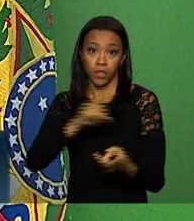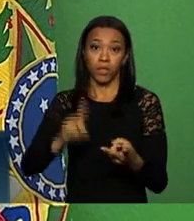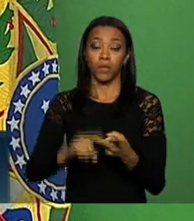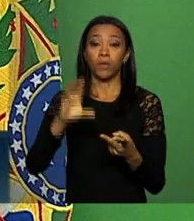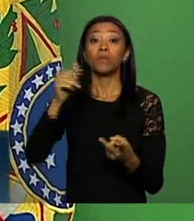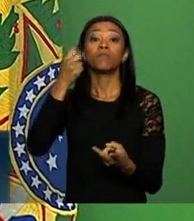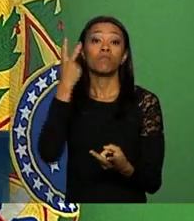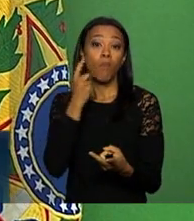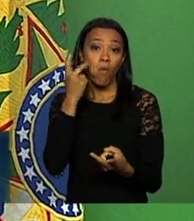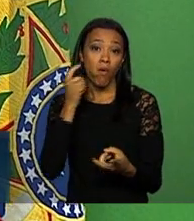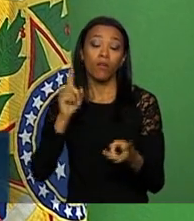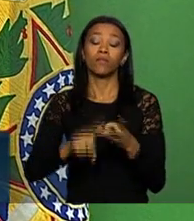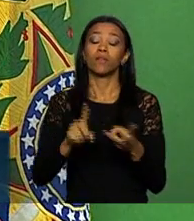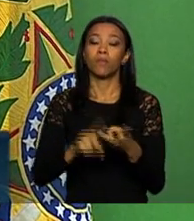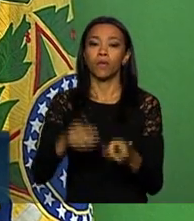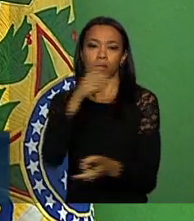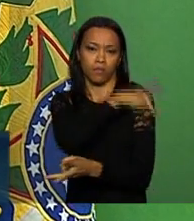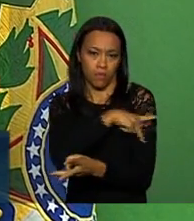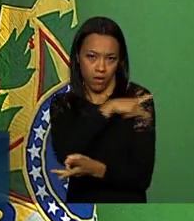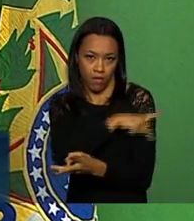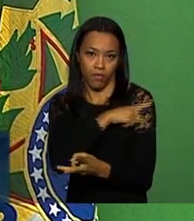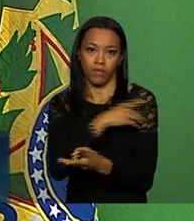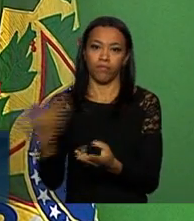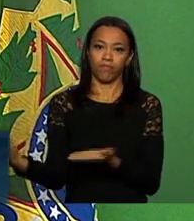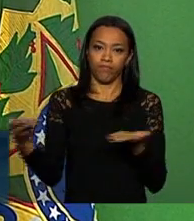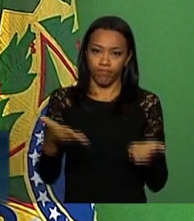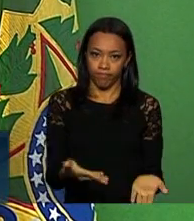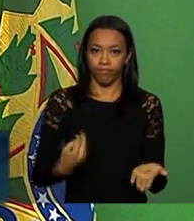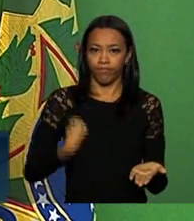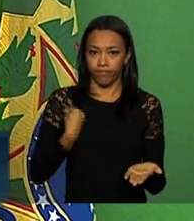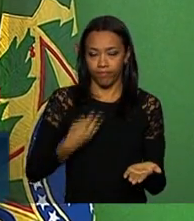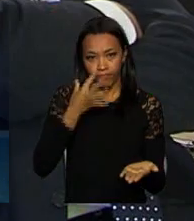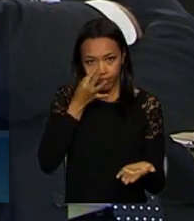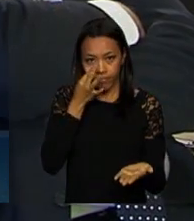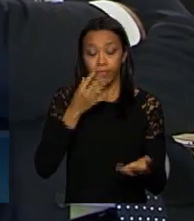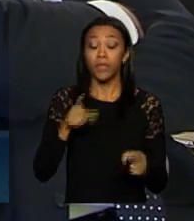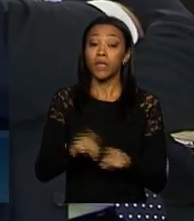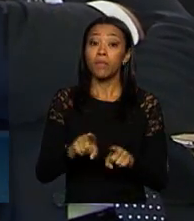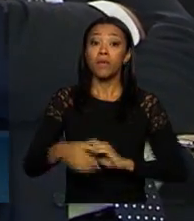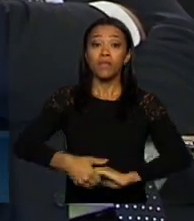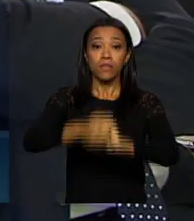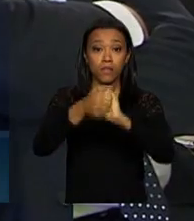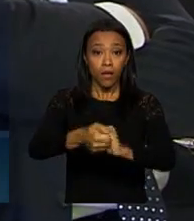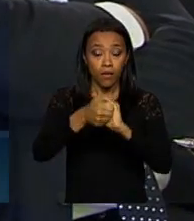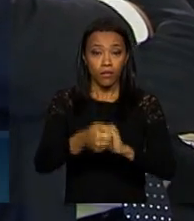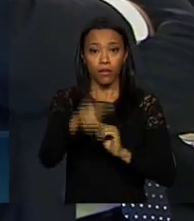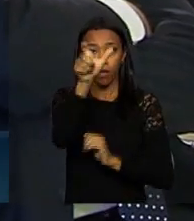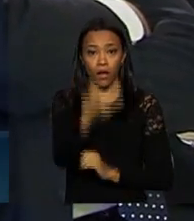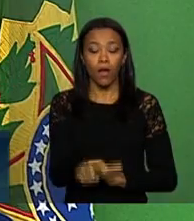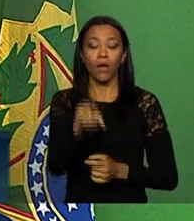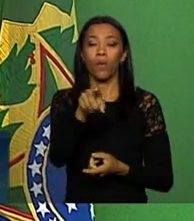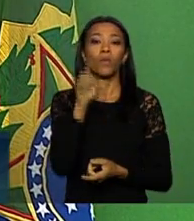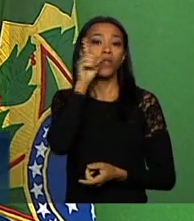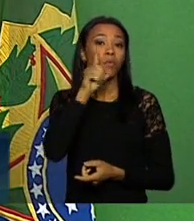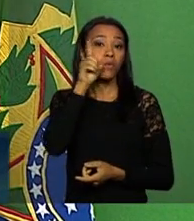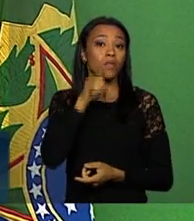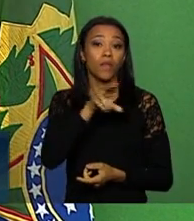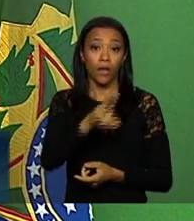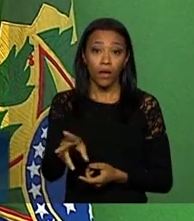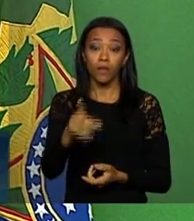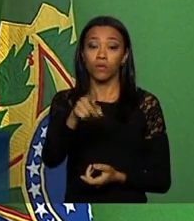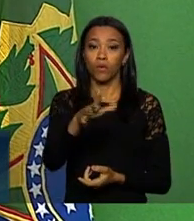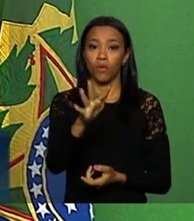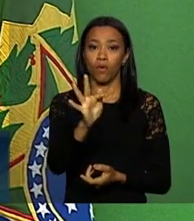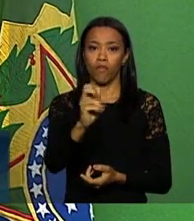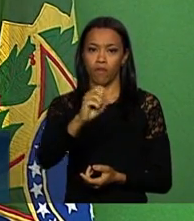do Ceará Wellington Dias do Piauí queria também saudar o Deputado Rui Falcão presidente do